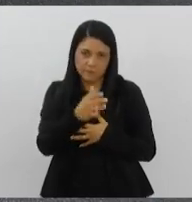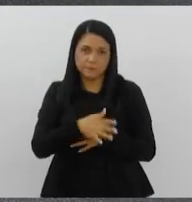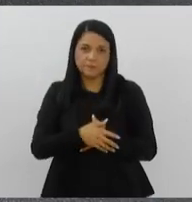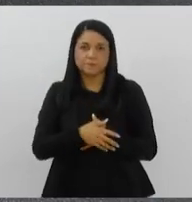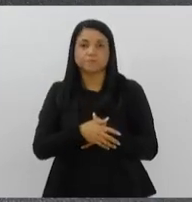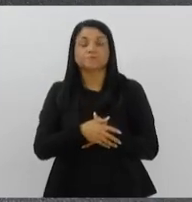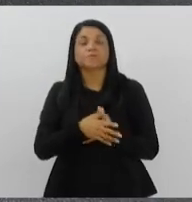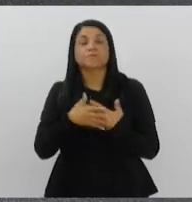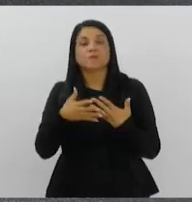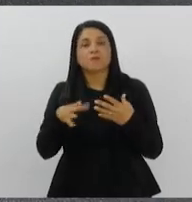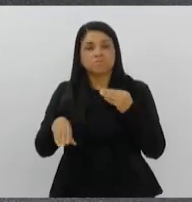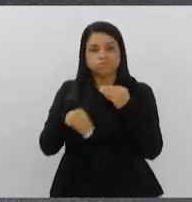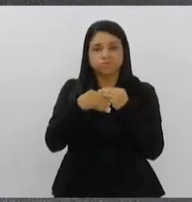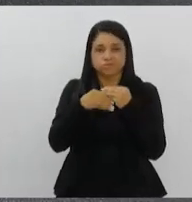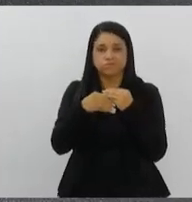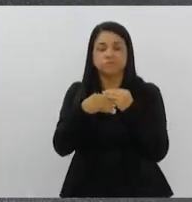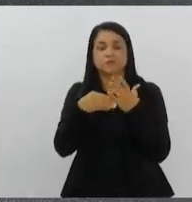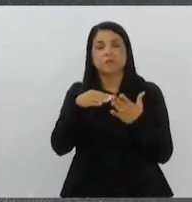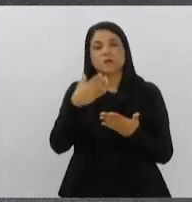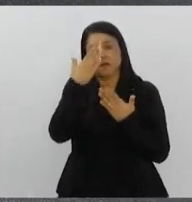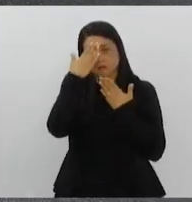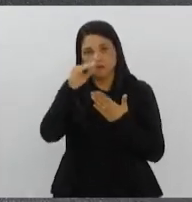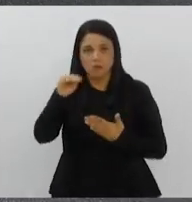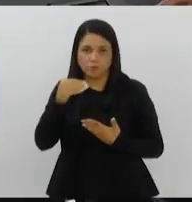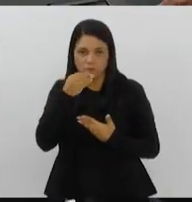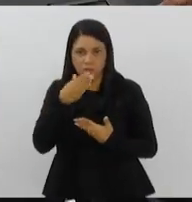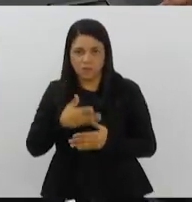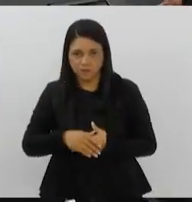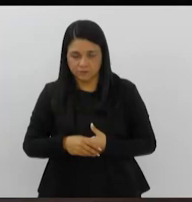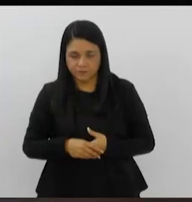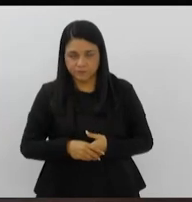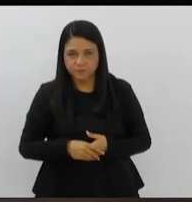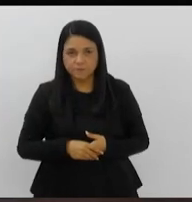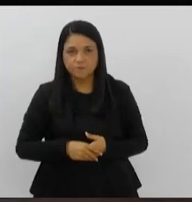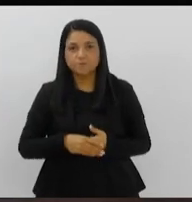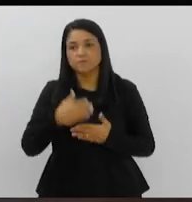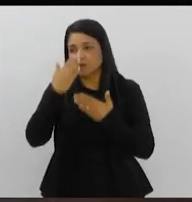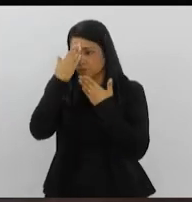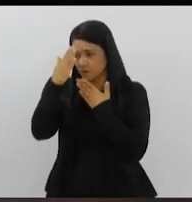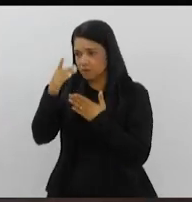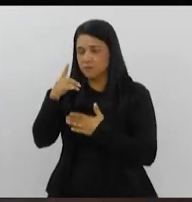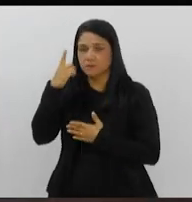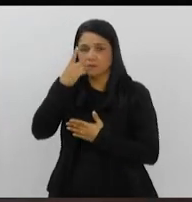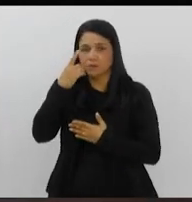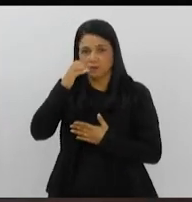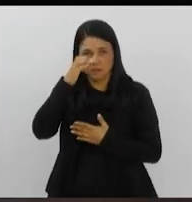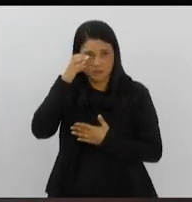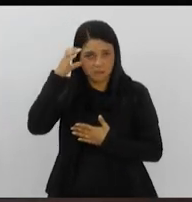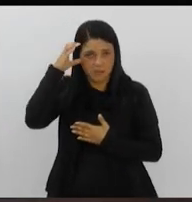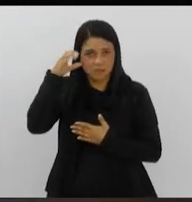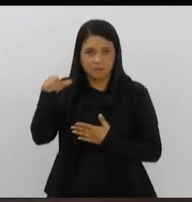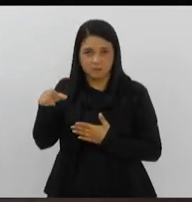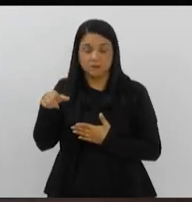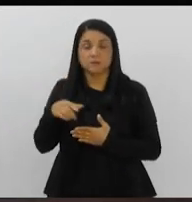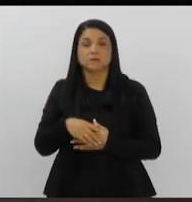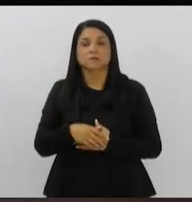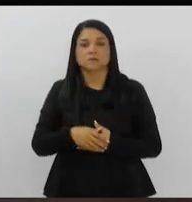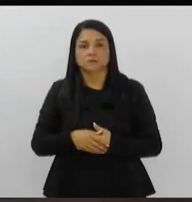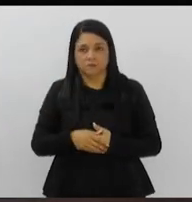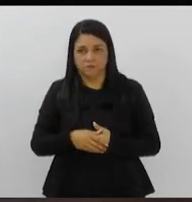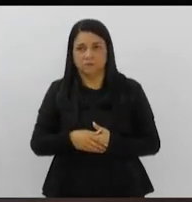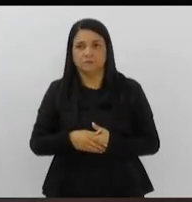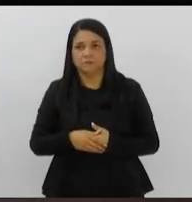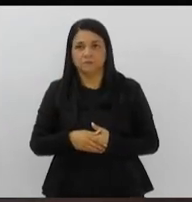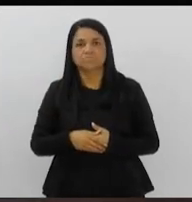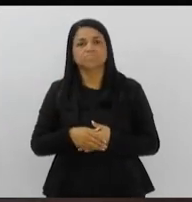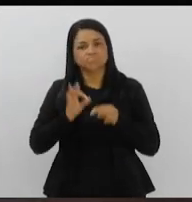feito na sua fala, já agradecendo a oportunidade do tempo. Obrigado, deputada Célia. Perfeito, de forma,